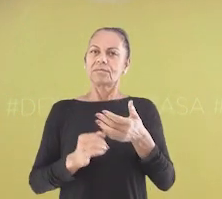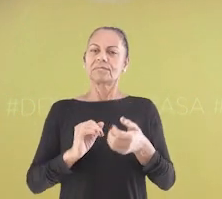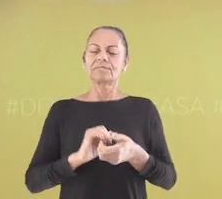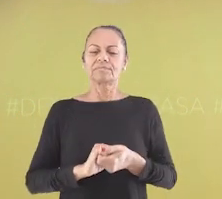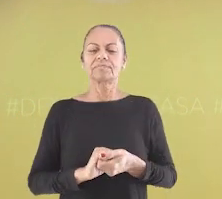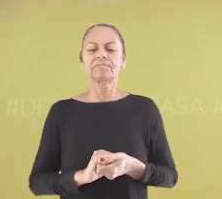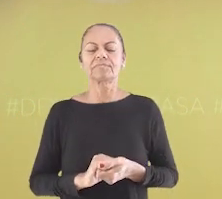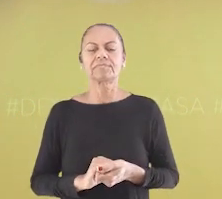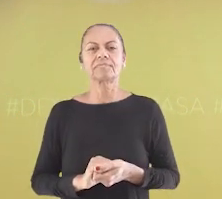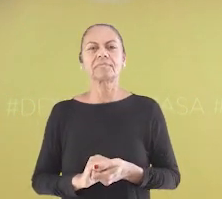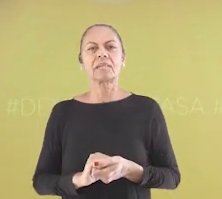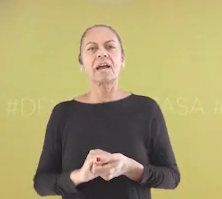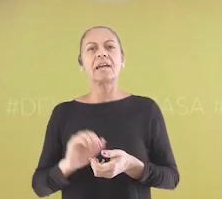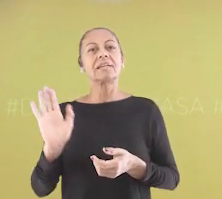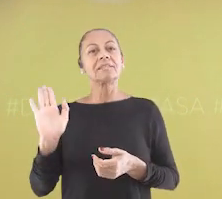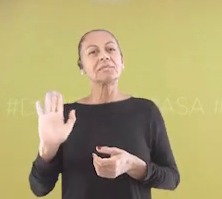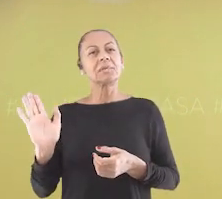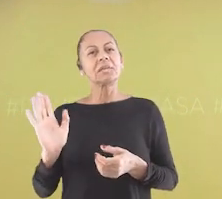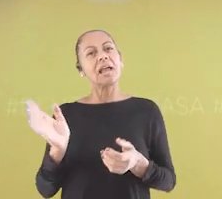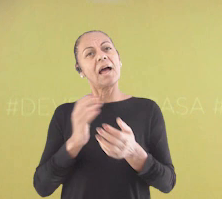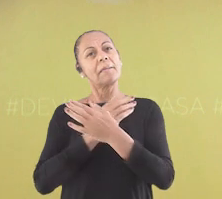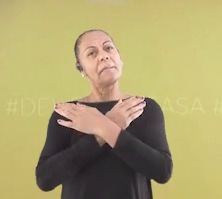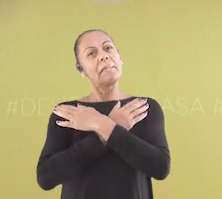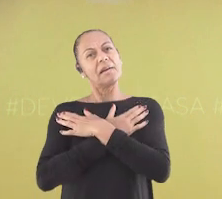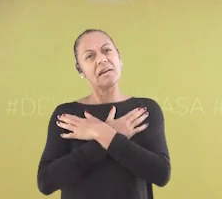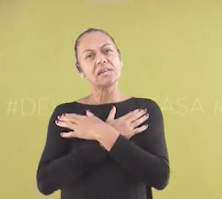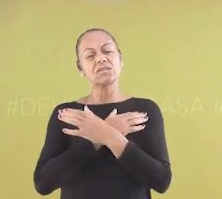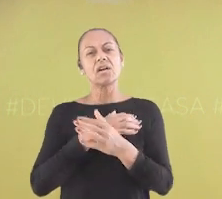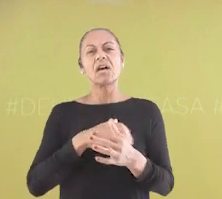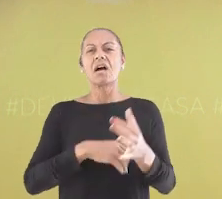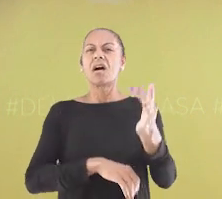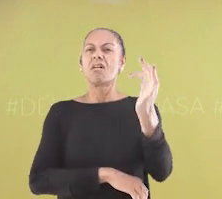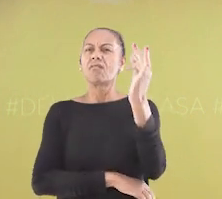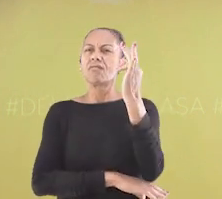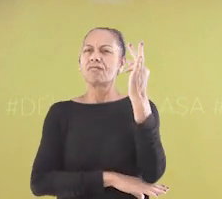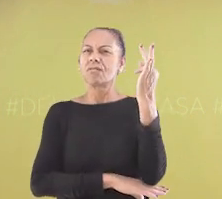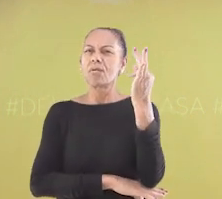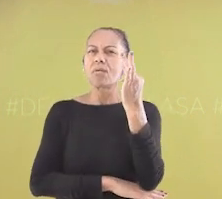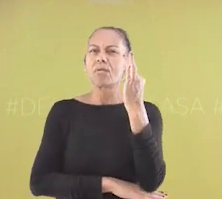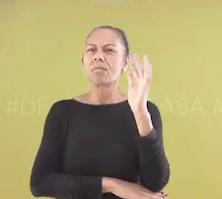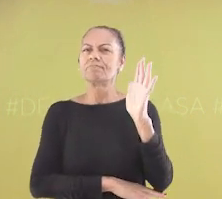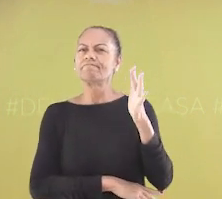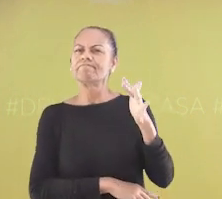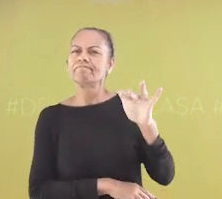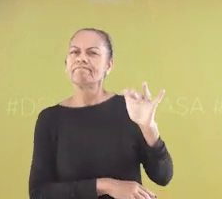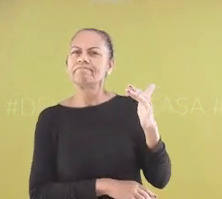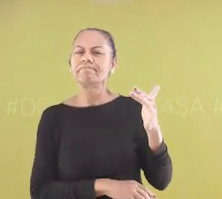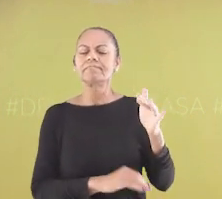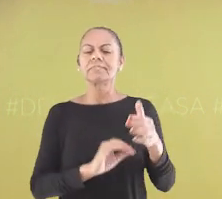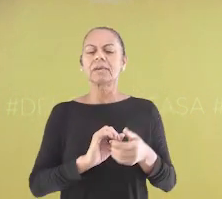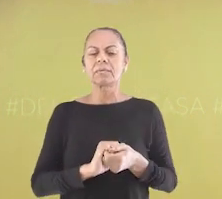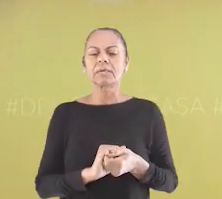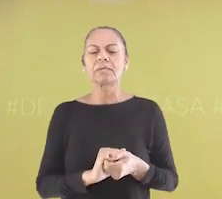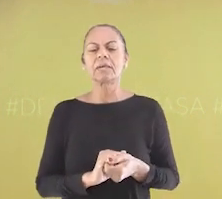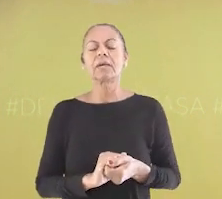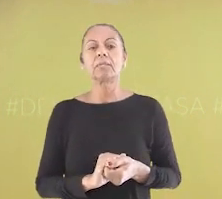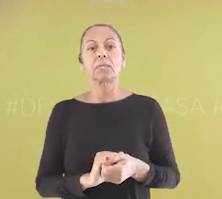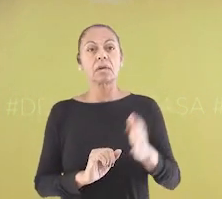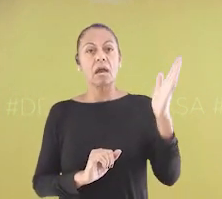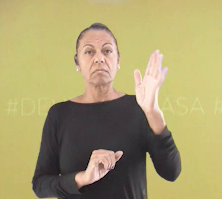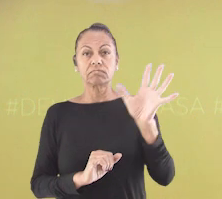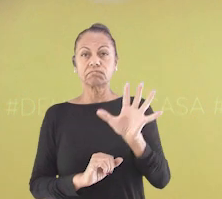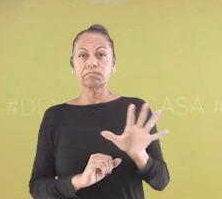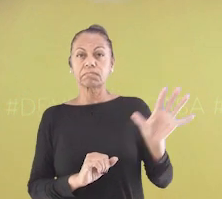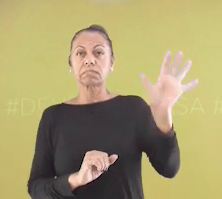carta, o leitor conclui sua escrita e se despede com abraços, uma despedida pouco formal. Apesar de estar escrevendo